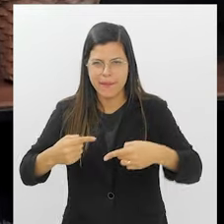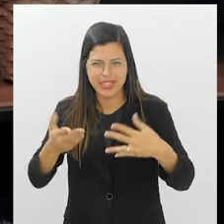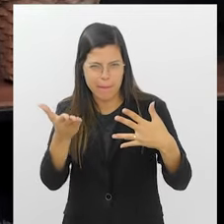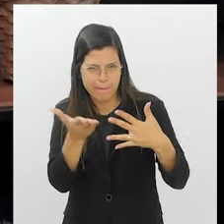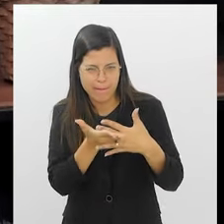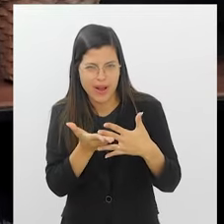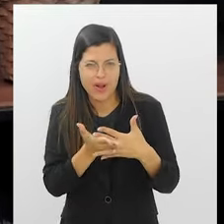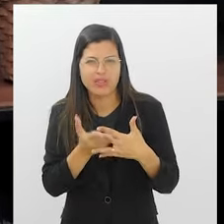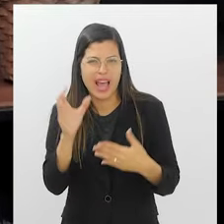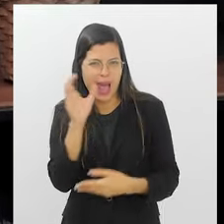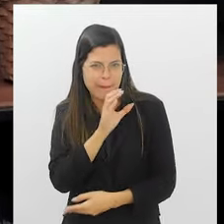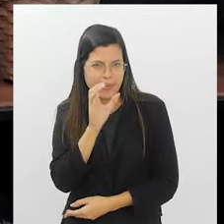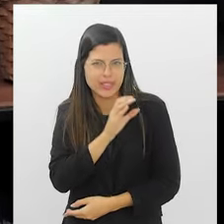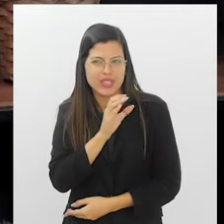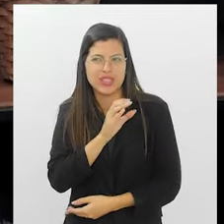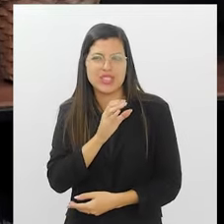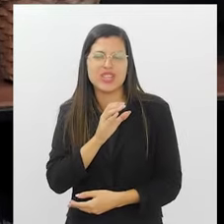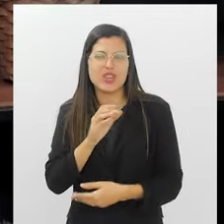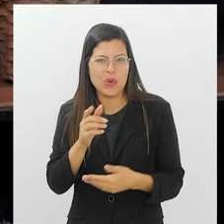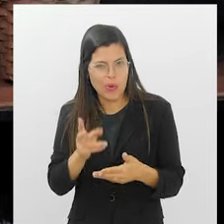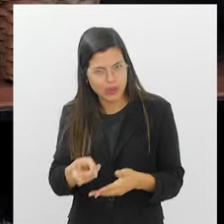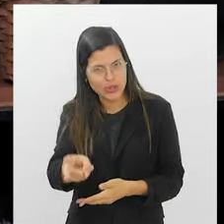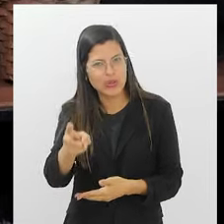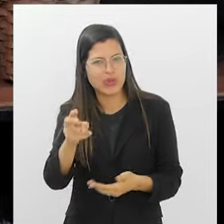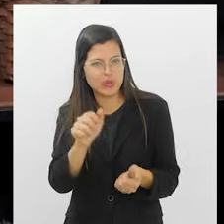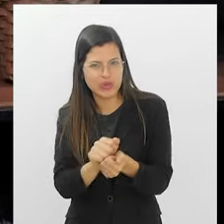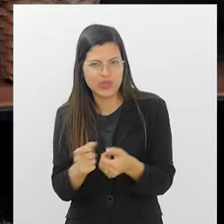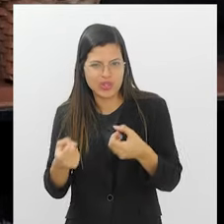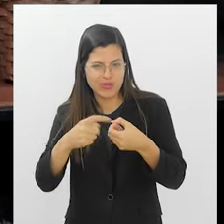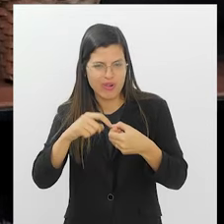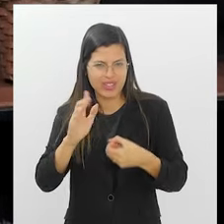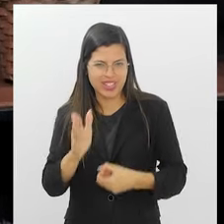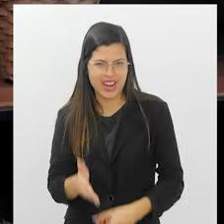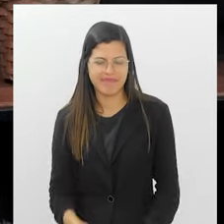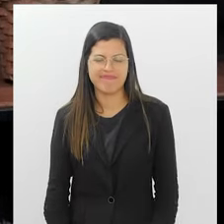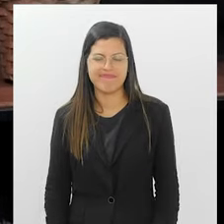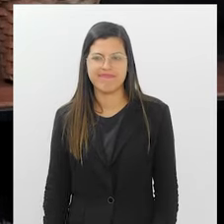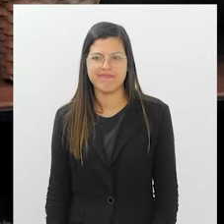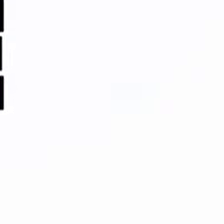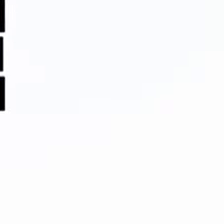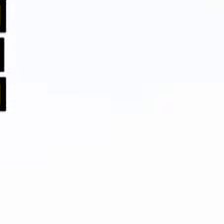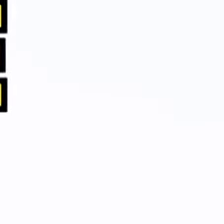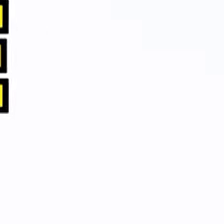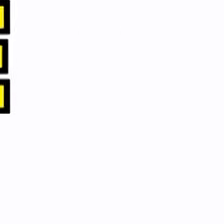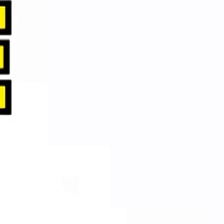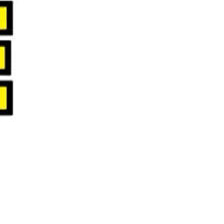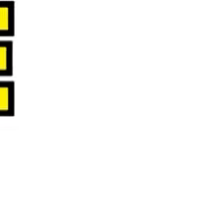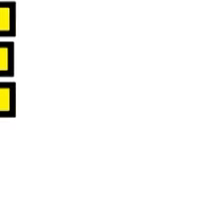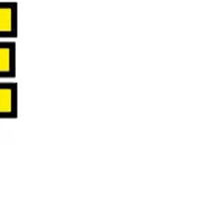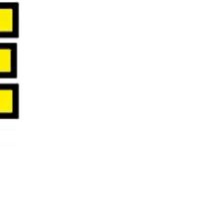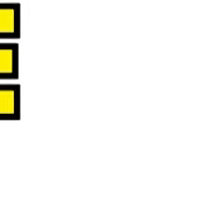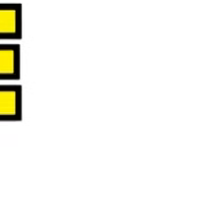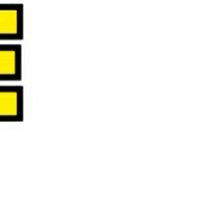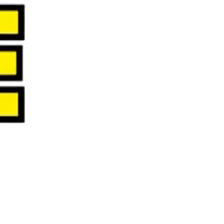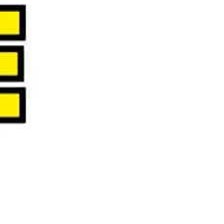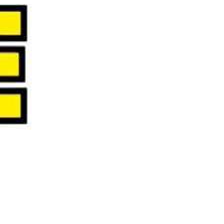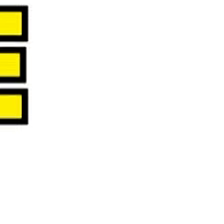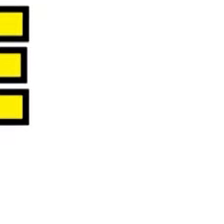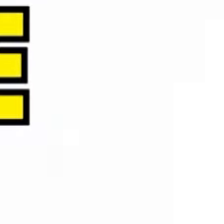o Alerj Debate vai para aquela pequena pausa, mas é rapidinho. Por isso, não sai daí. A gente volta já já.